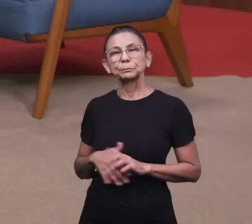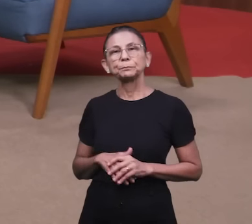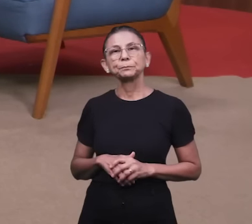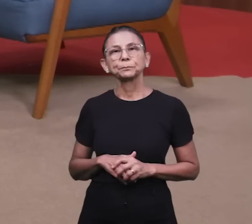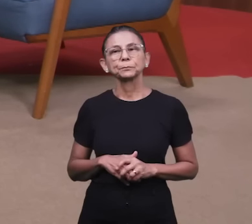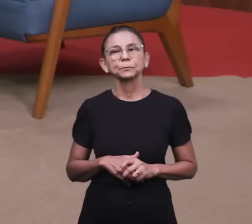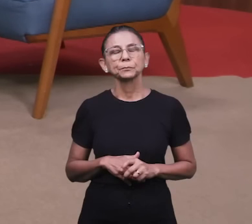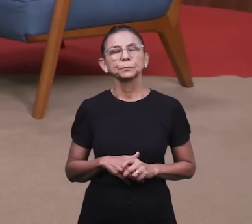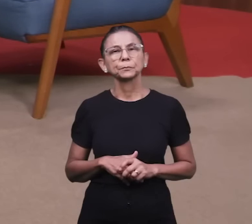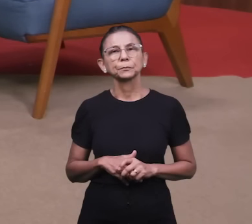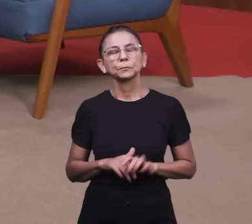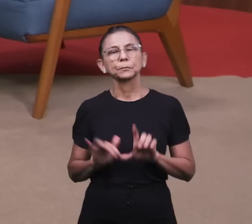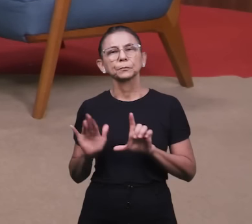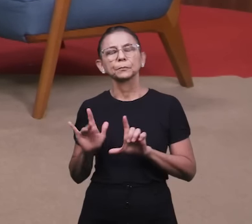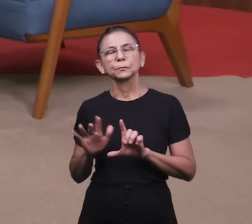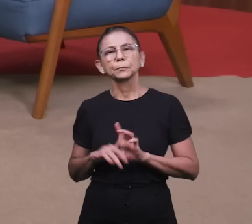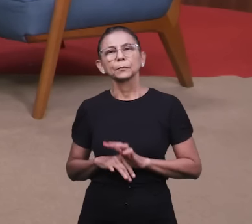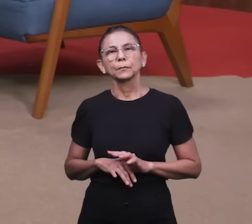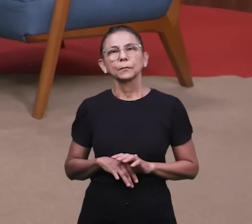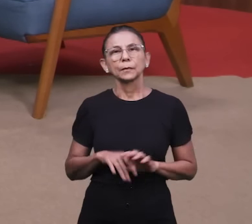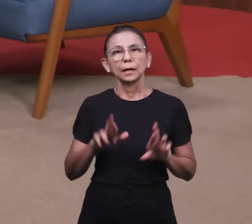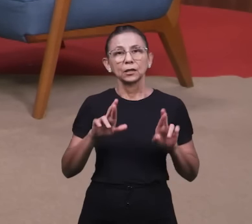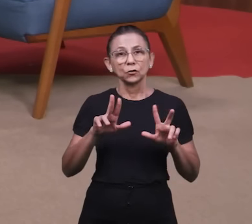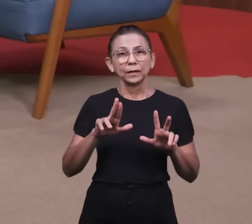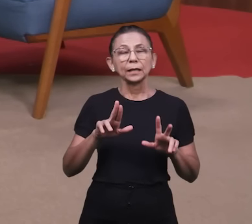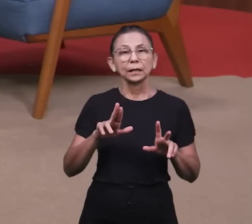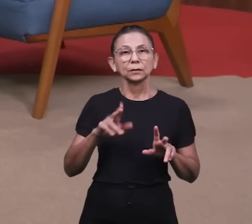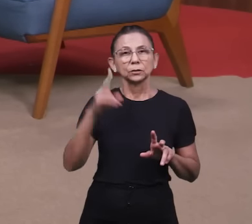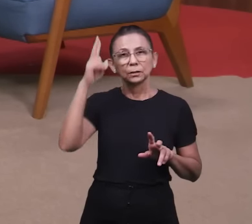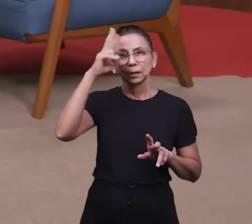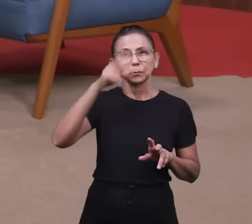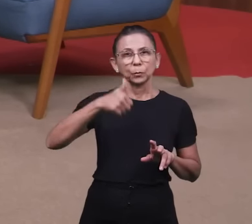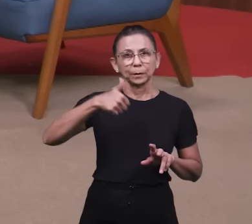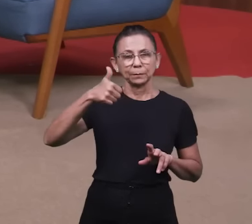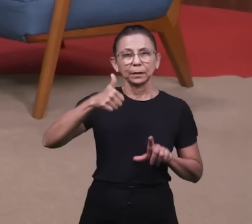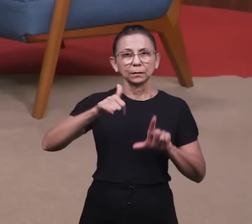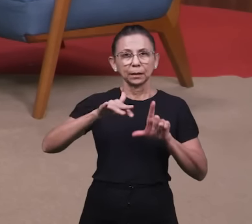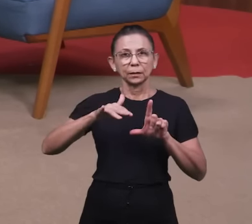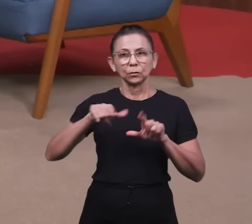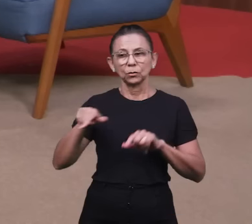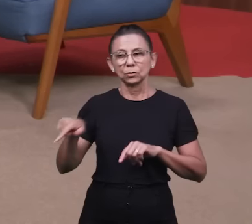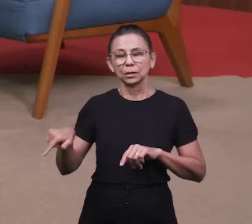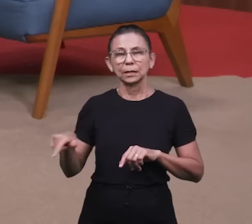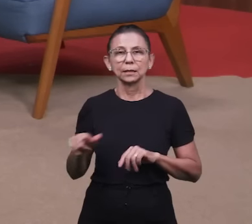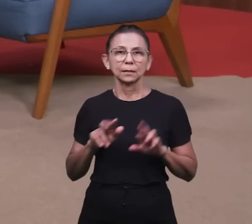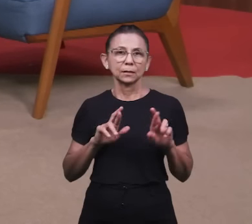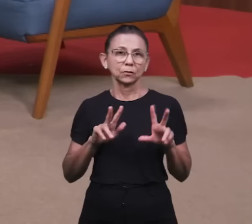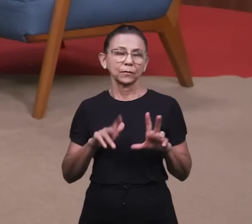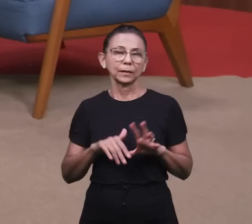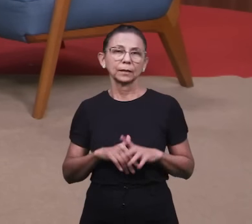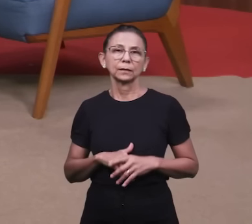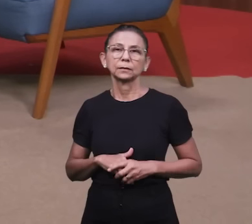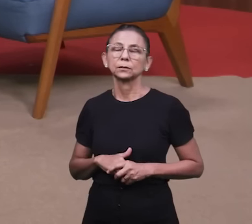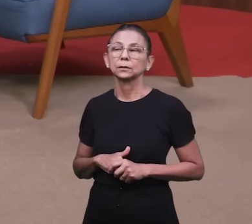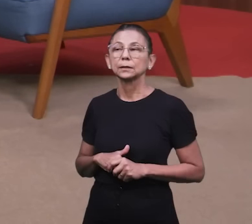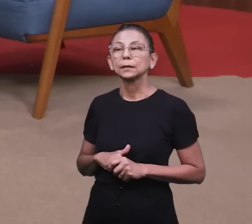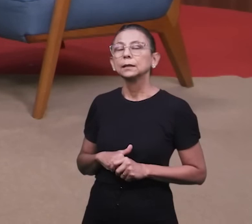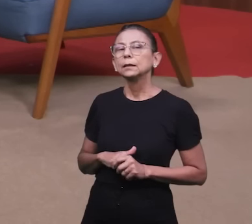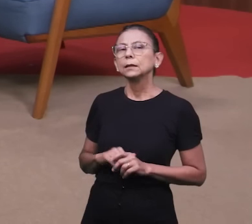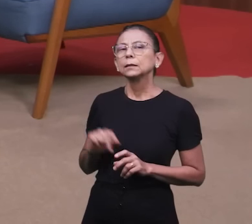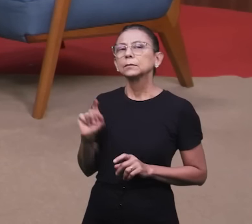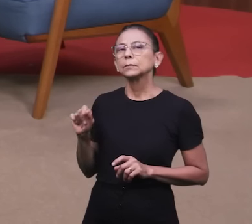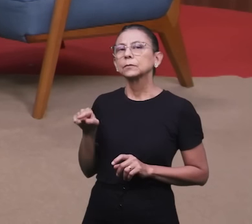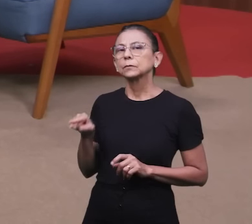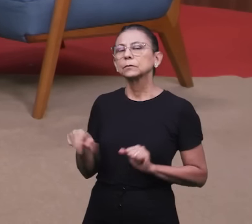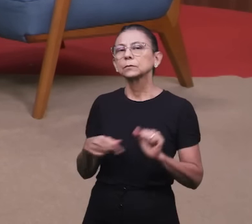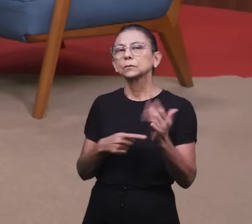quadro Você tá vendo que é recorde agora e esse QR Code ele é diferente do primeiro a gente sempre faz questão de lembrar isso aí esse QR Code é para